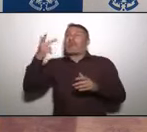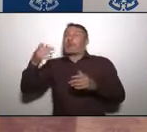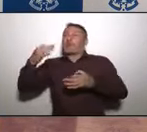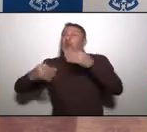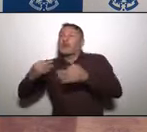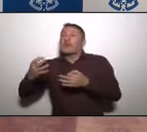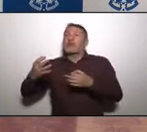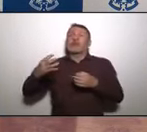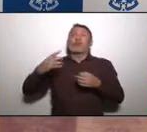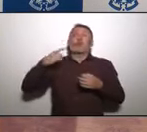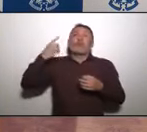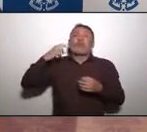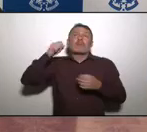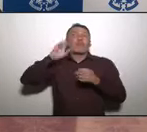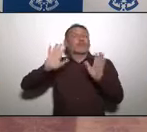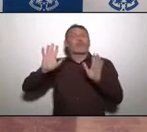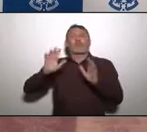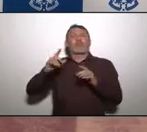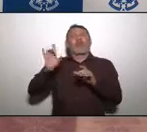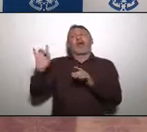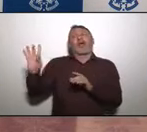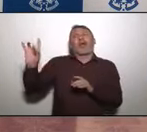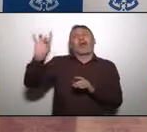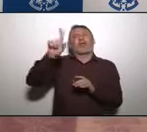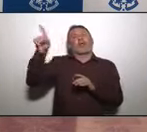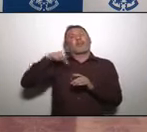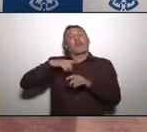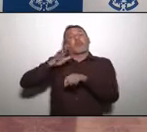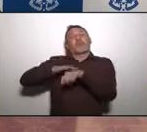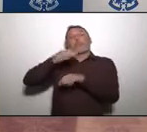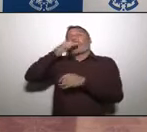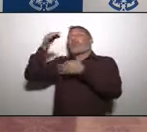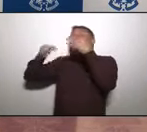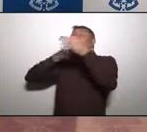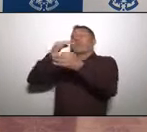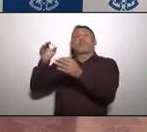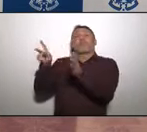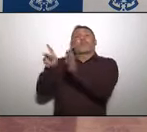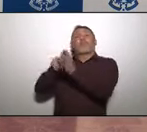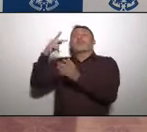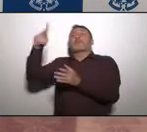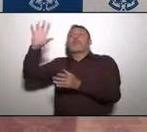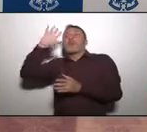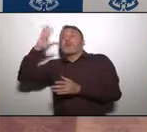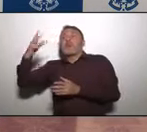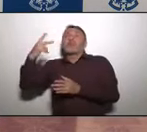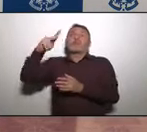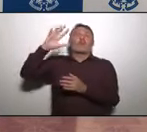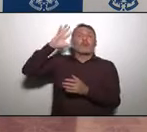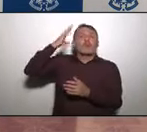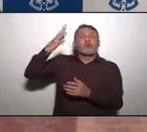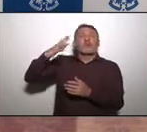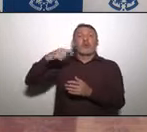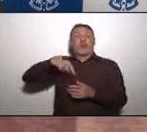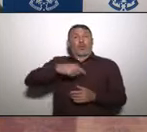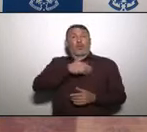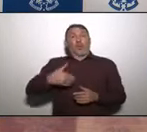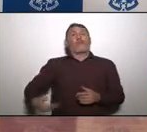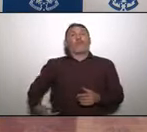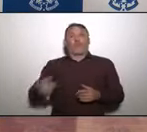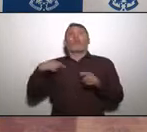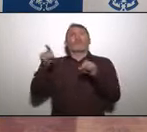está compondo um poder opina sobre as medidas, né, que tem que ser tomada. Mas eu